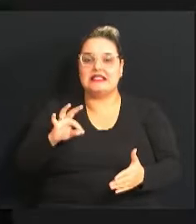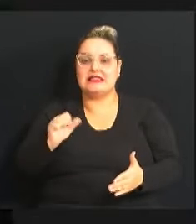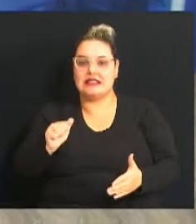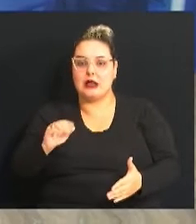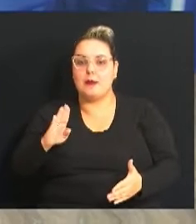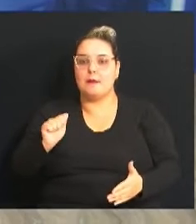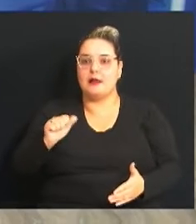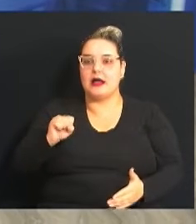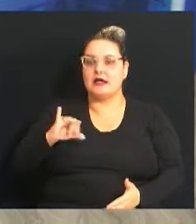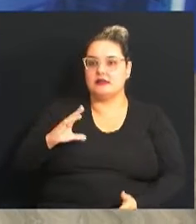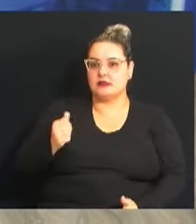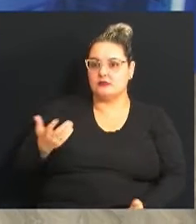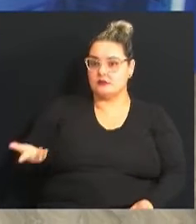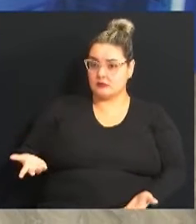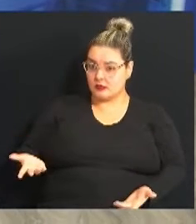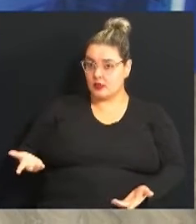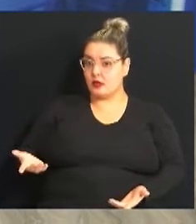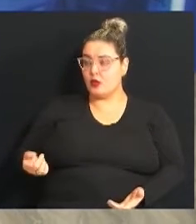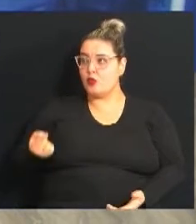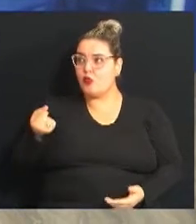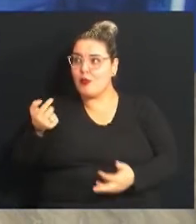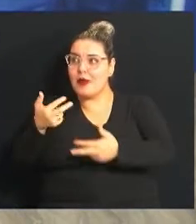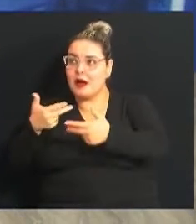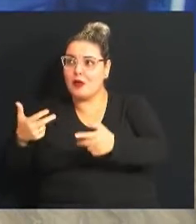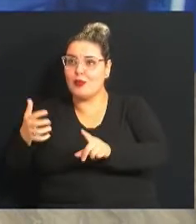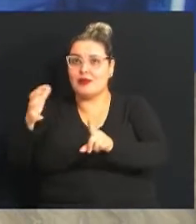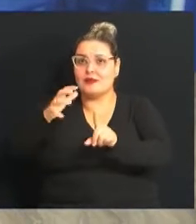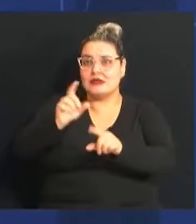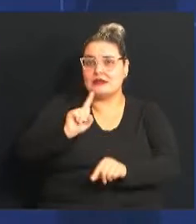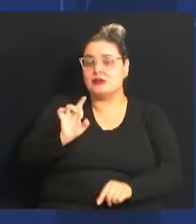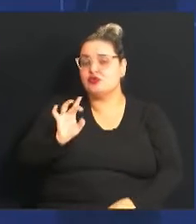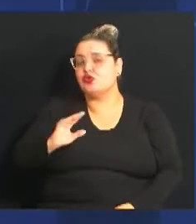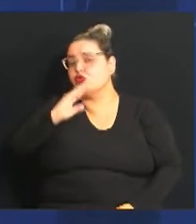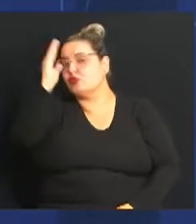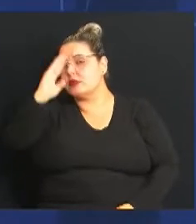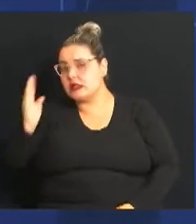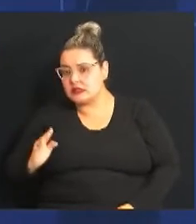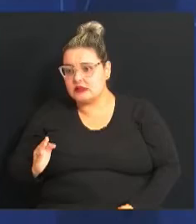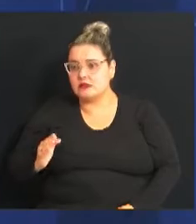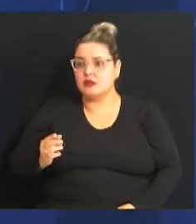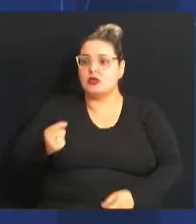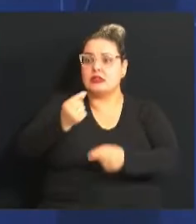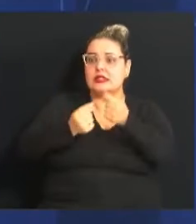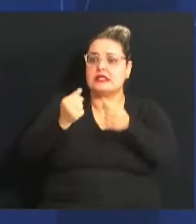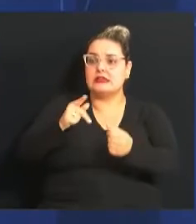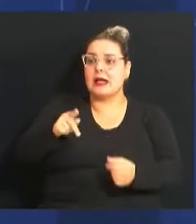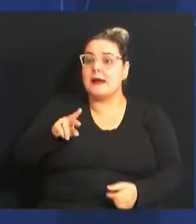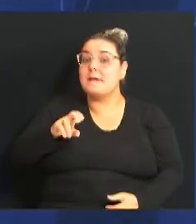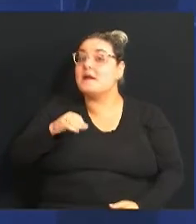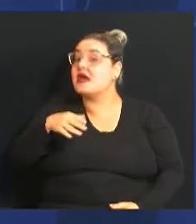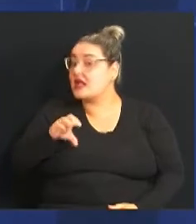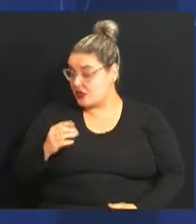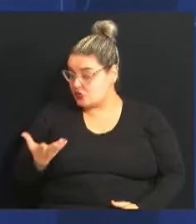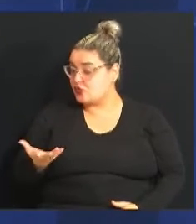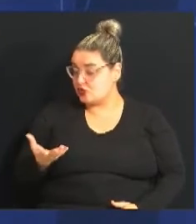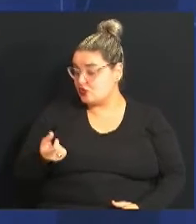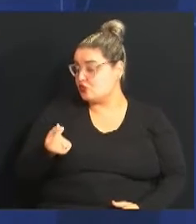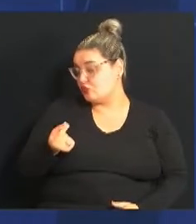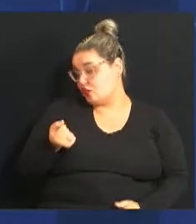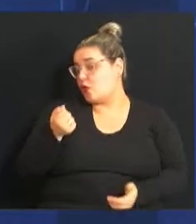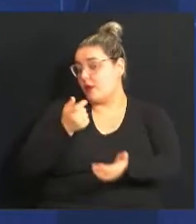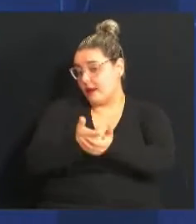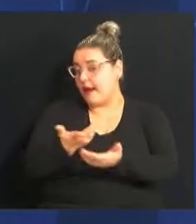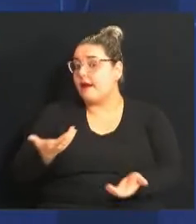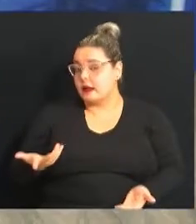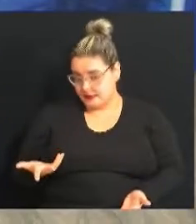É uma coisa que acaba influenciando não só no Brasil, mas no mundo todo, esse preço, essa questão. Isso é um